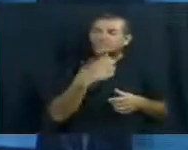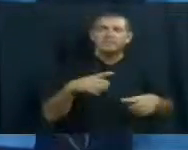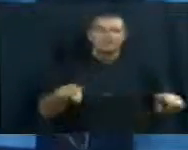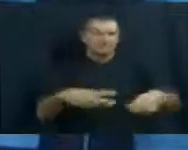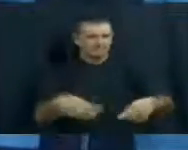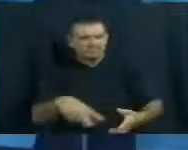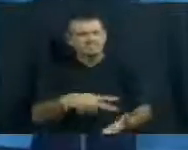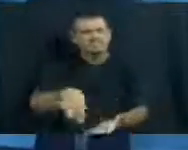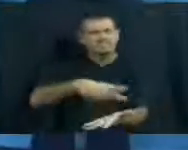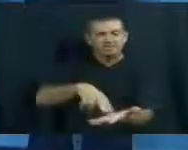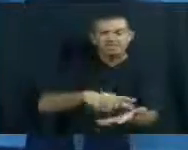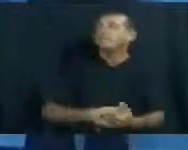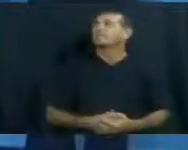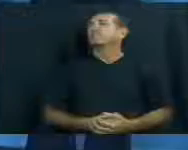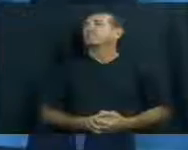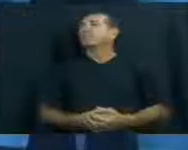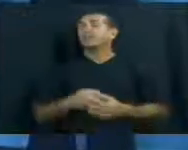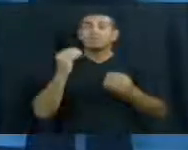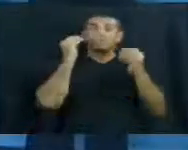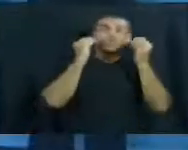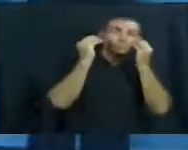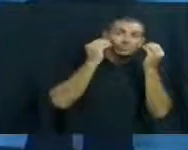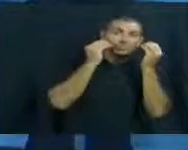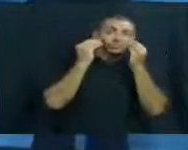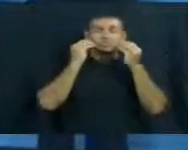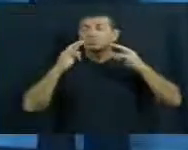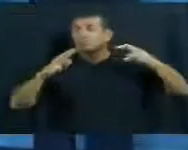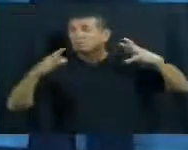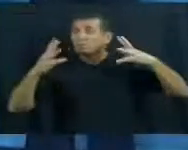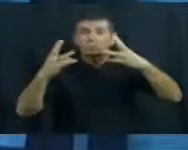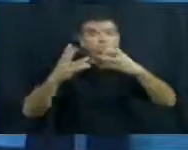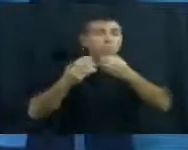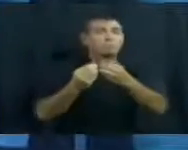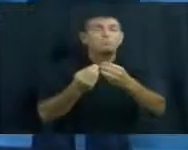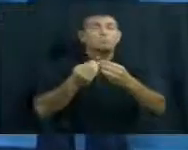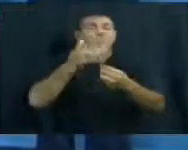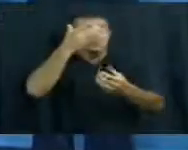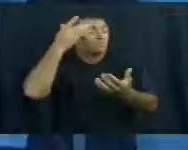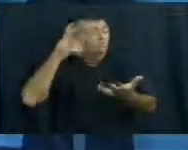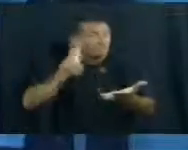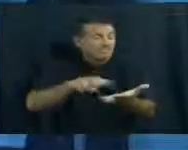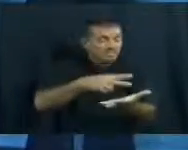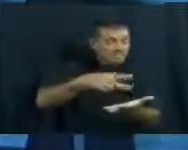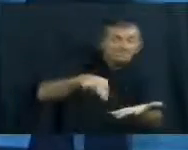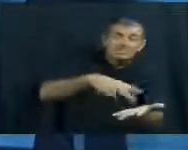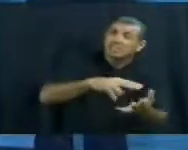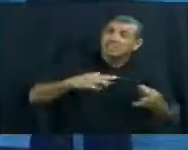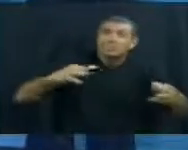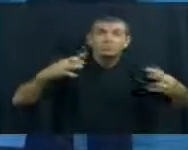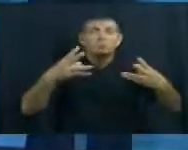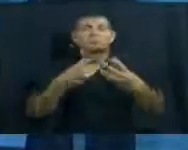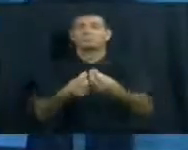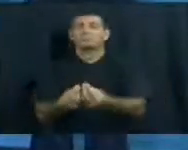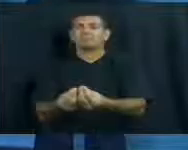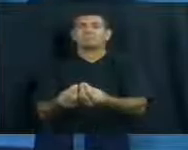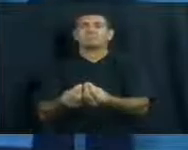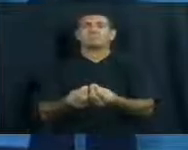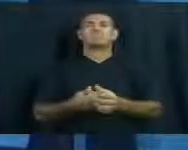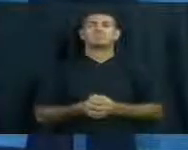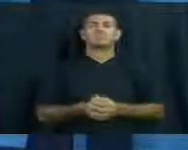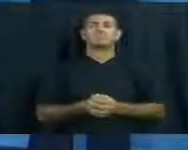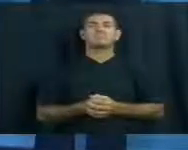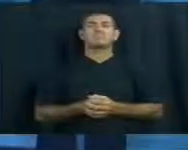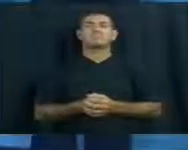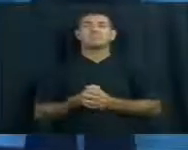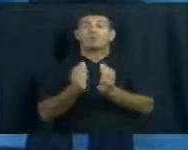passistas. Beijo pro Gabriel, beijo pra Natália, beijo pra Nilzete, beijo pro Miguelzinho, beijo pra todo mundo que